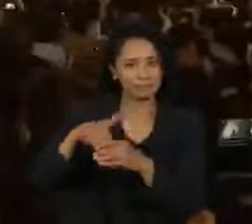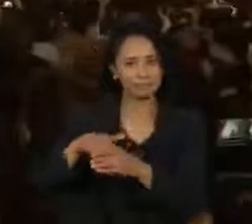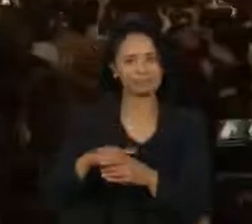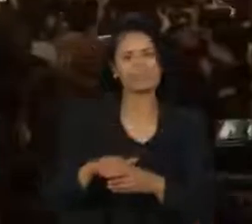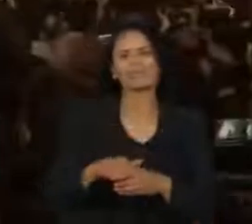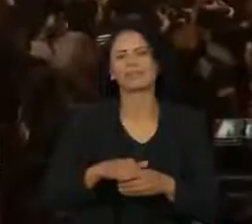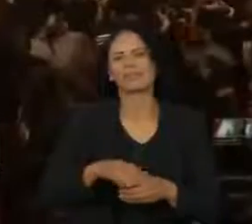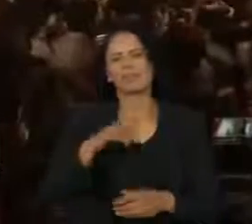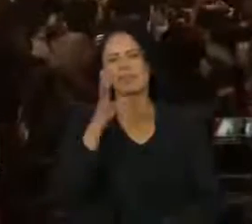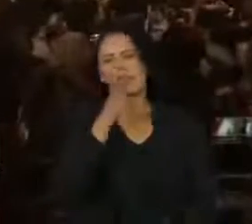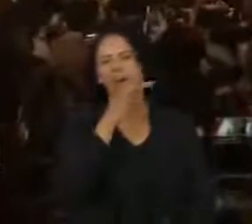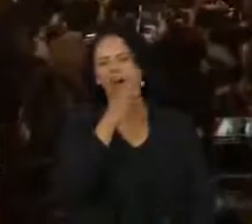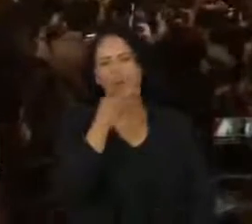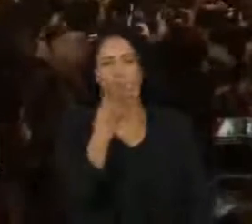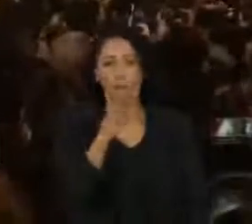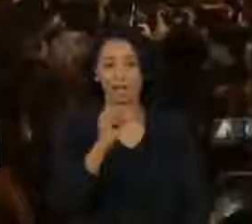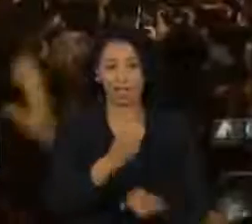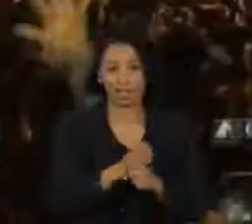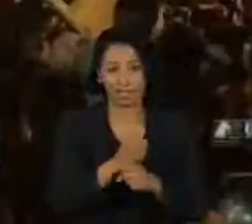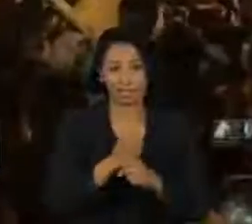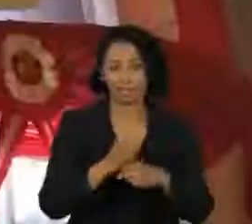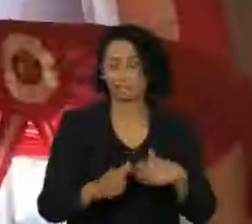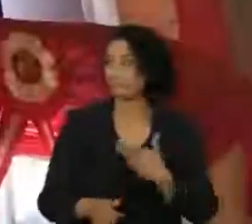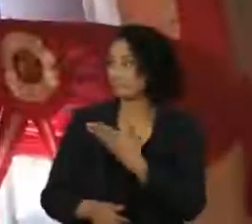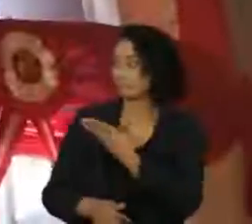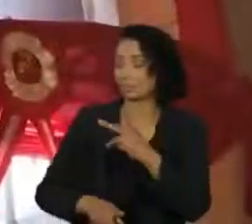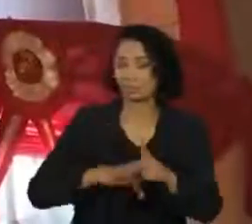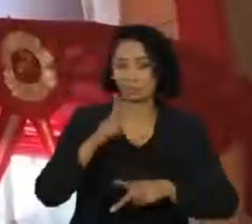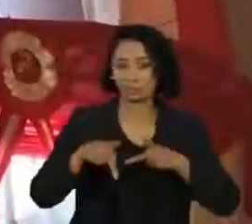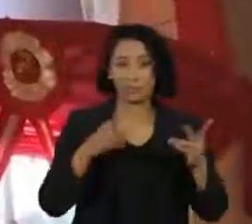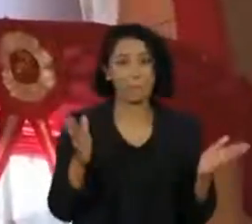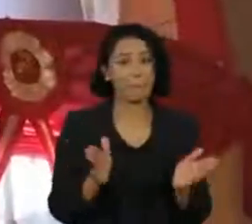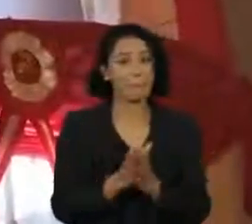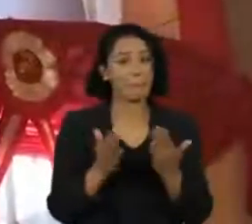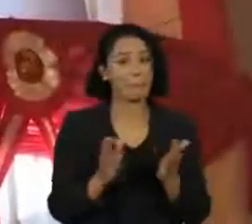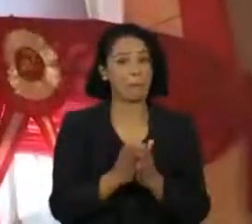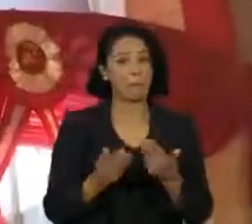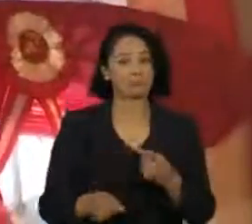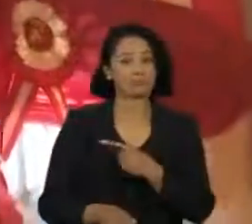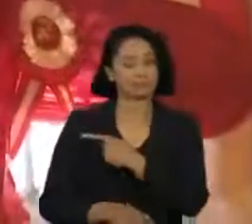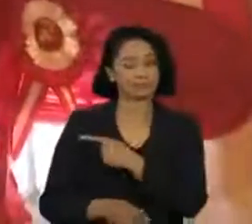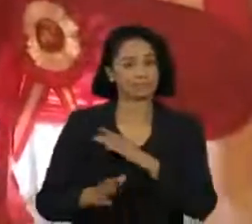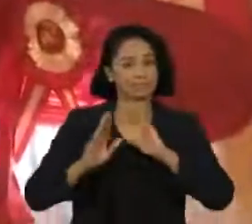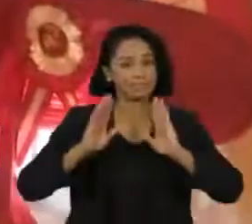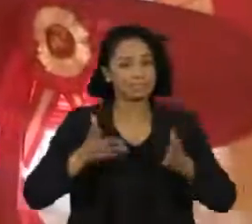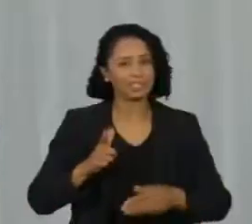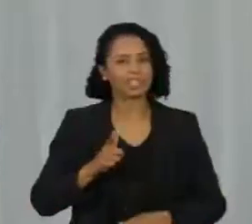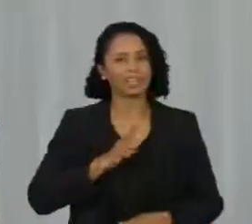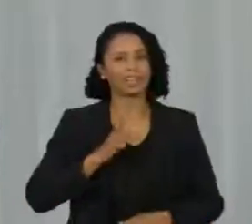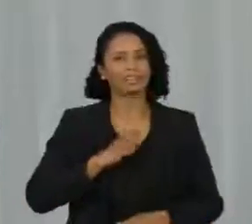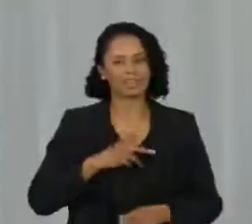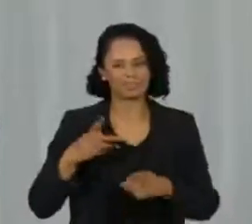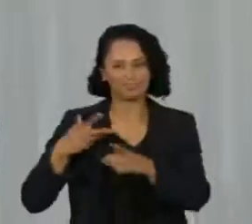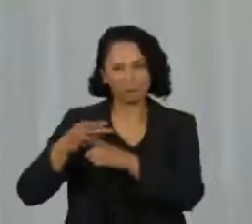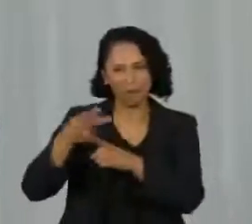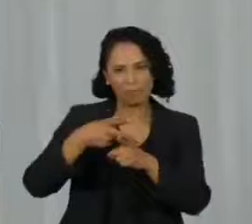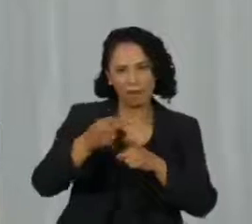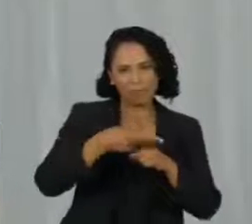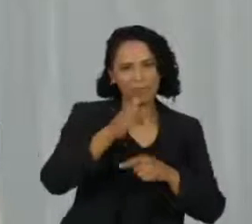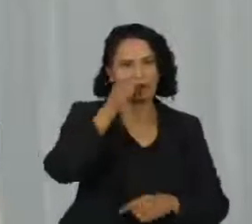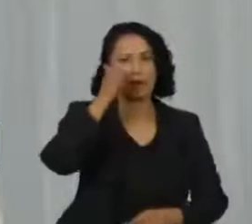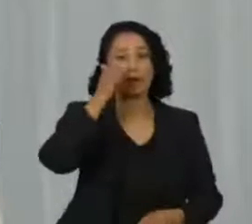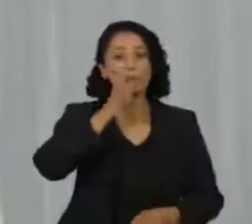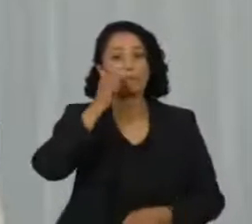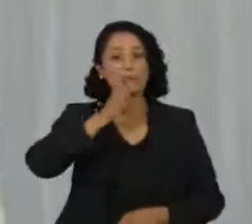40 anos e com o apoio da população mais pobre Rural Pedro castijo no partido pelo livre derrotou a candidata Keiko